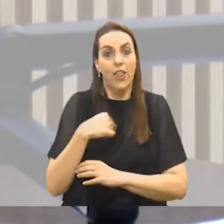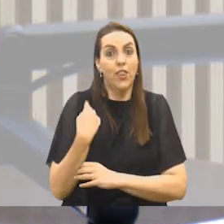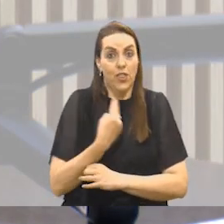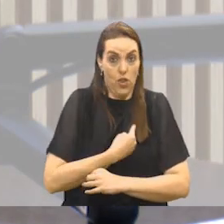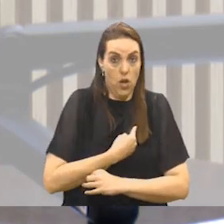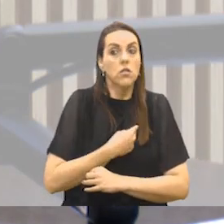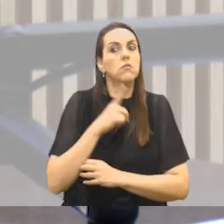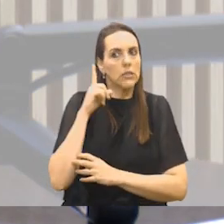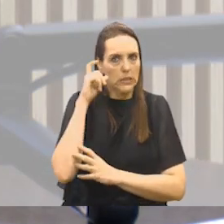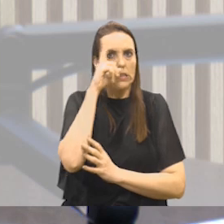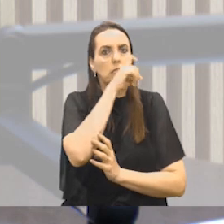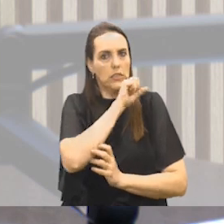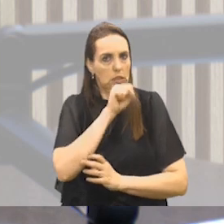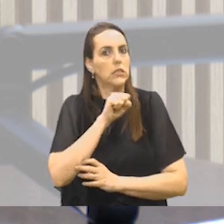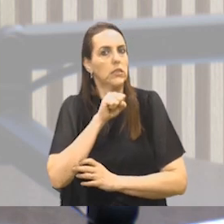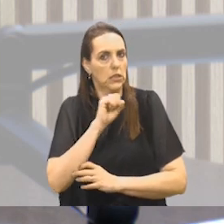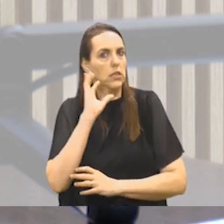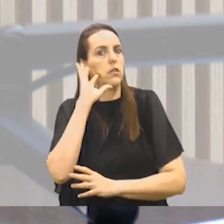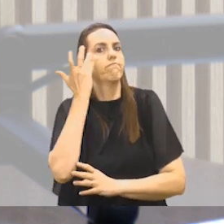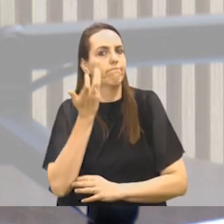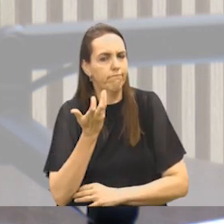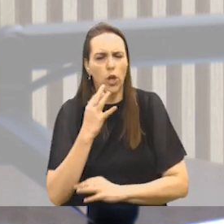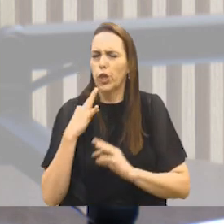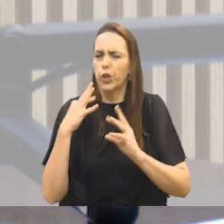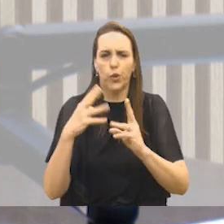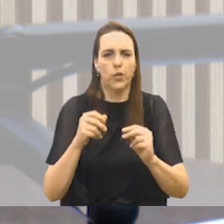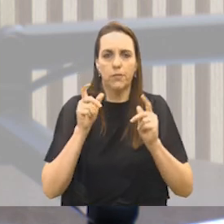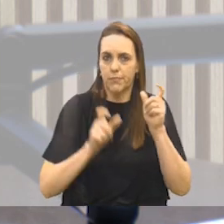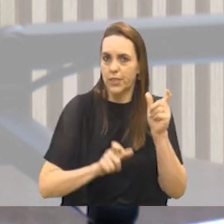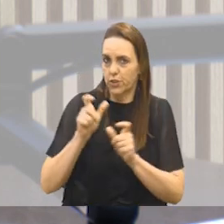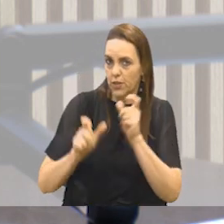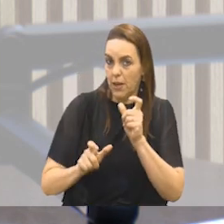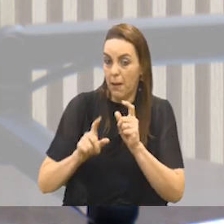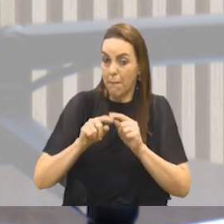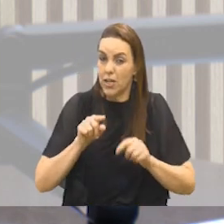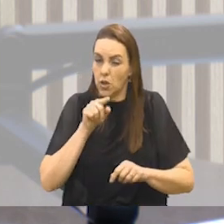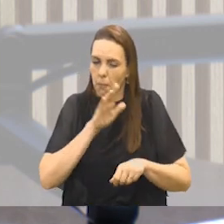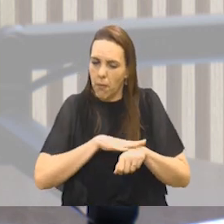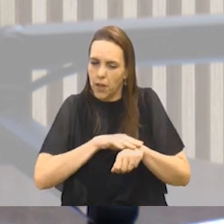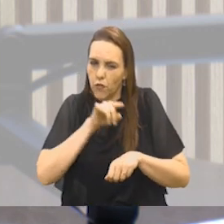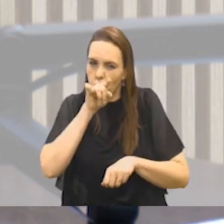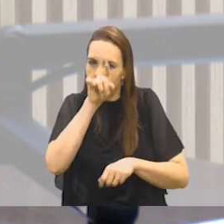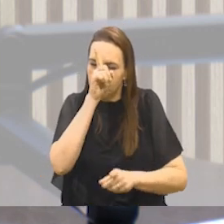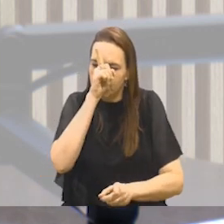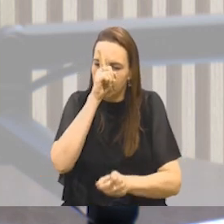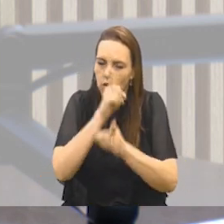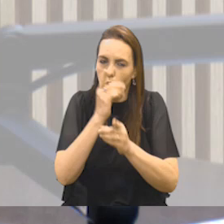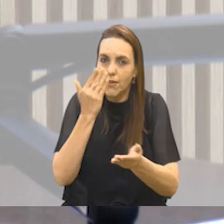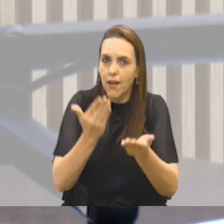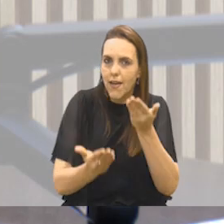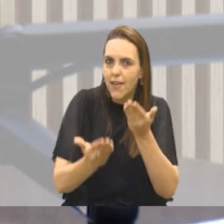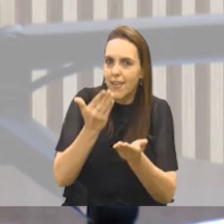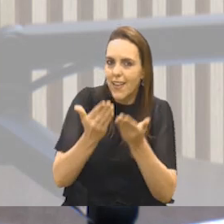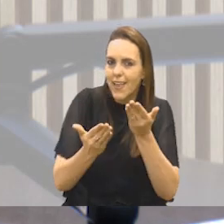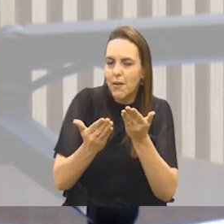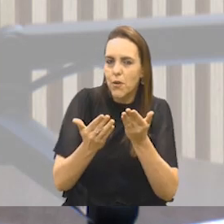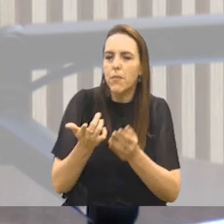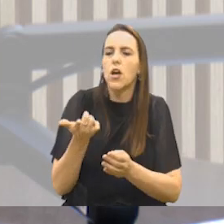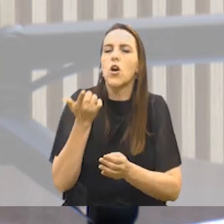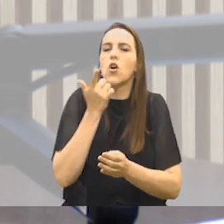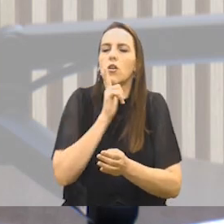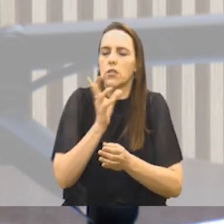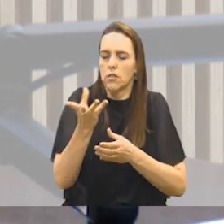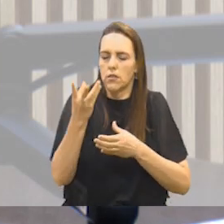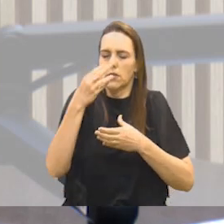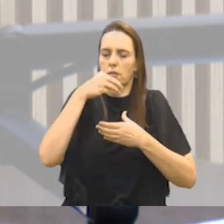isso. Nós iremos passar por situações de dificuldade. Todos passam. Mas é sempre você encontrar um ponto de